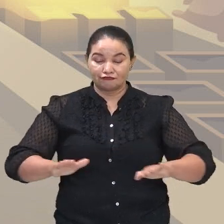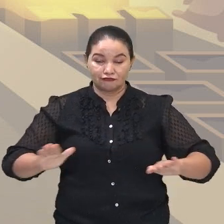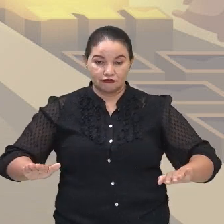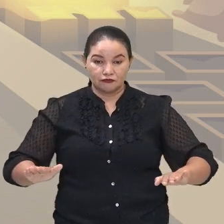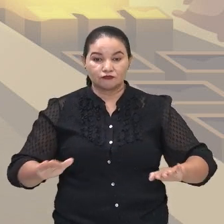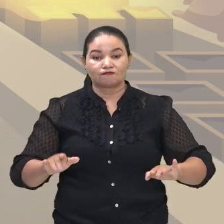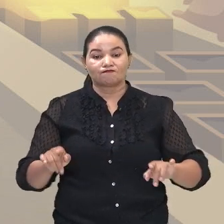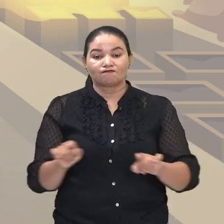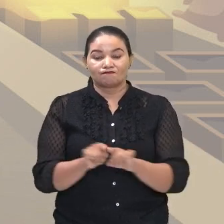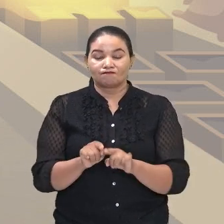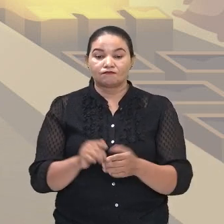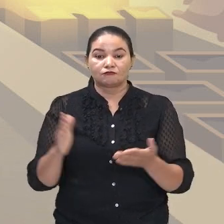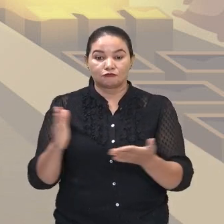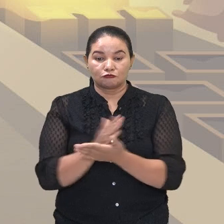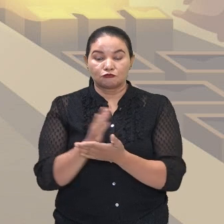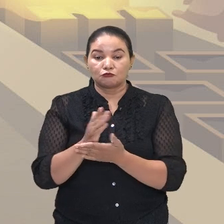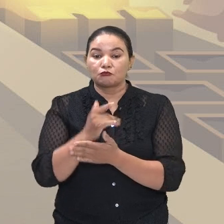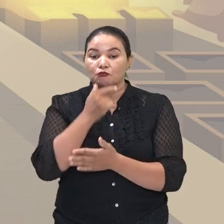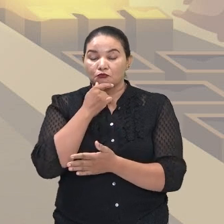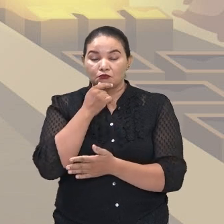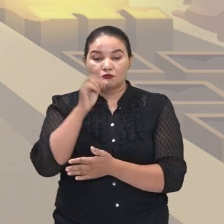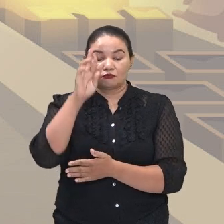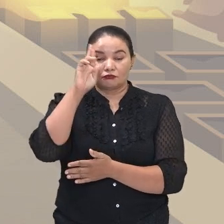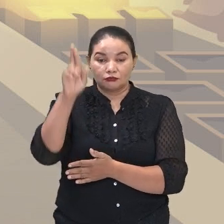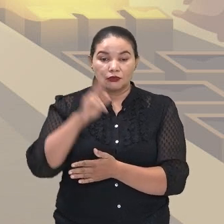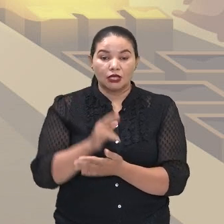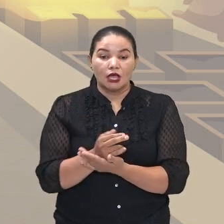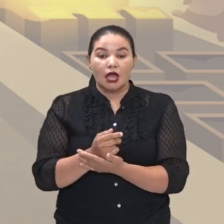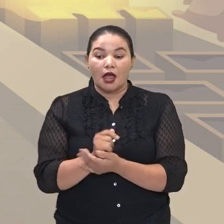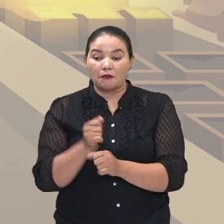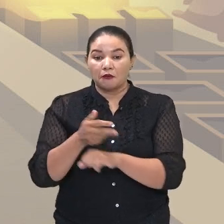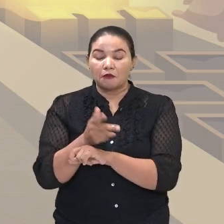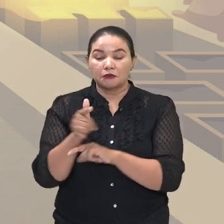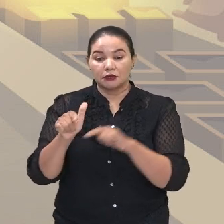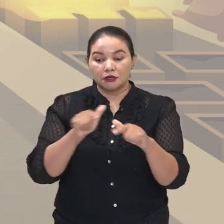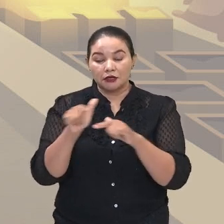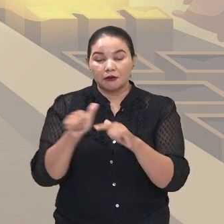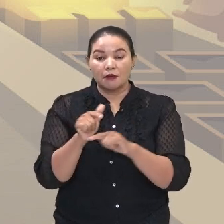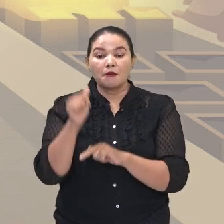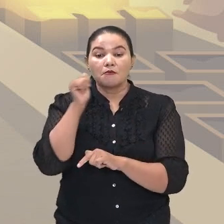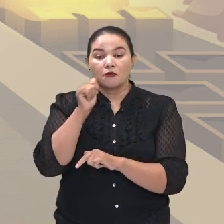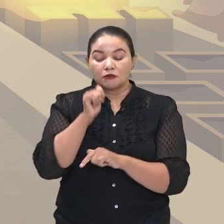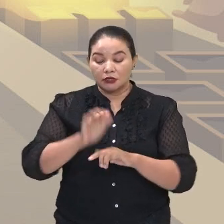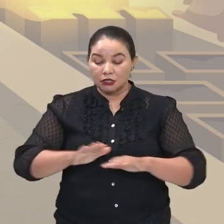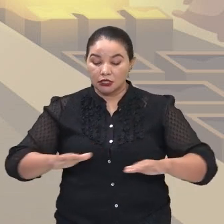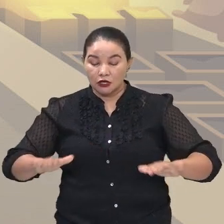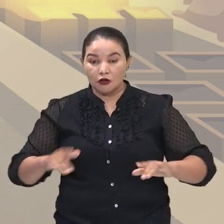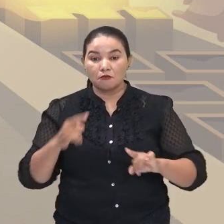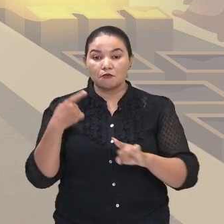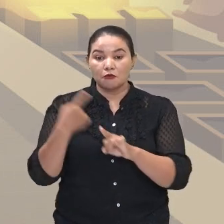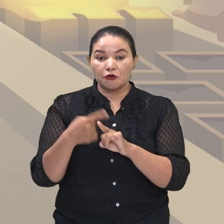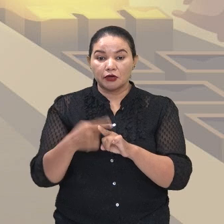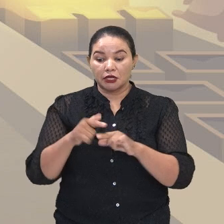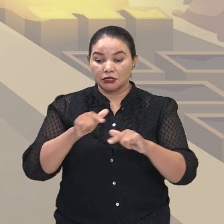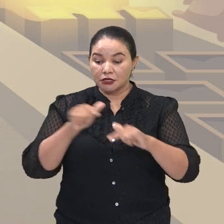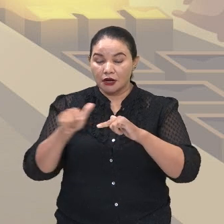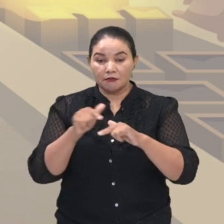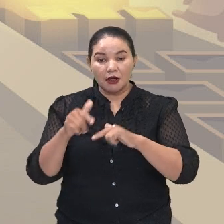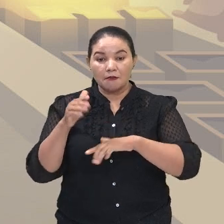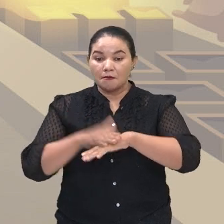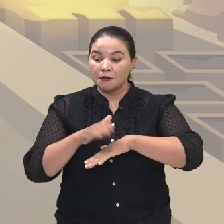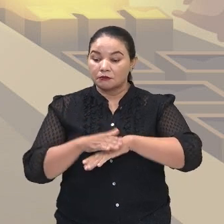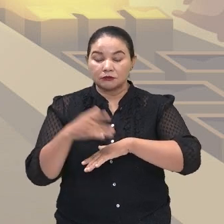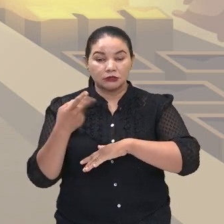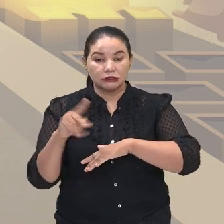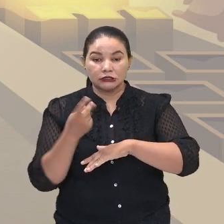Muitos empregadores preferiam contratar mulheres e crianças, pois o salário delas, a mão de obra dessas categorias era